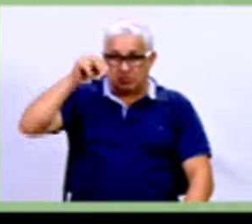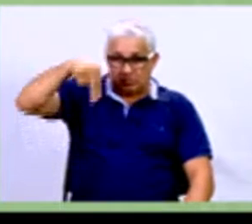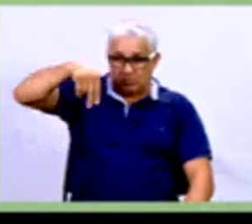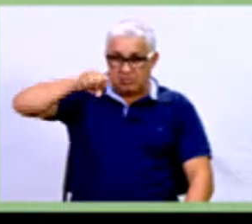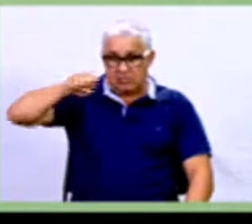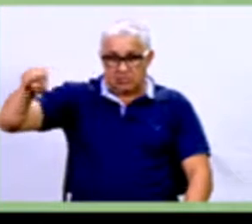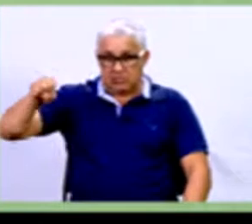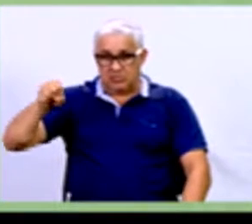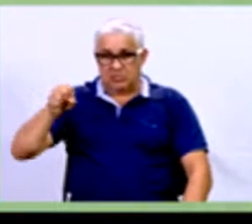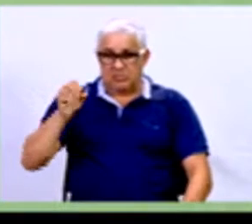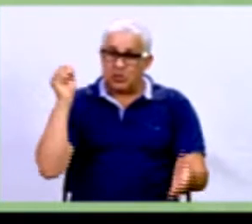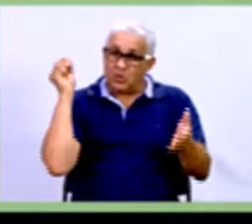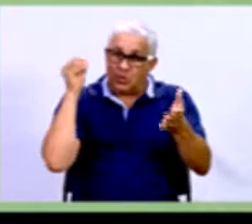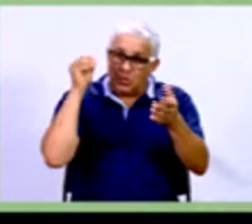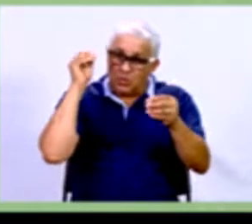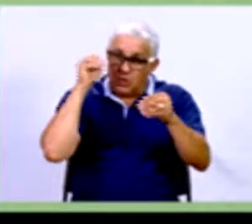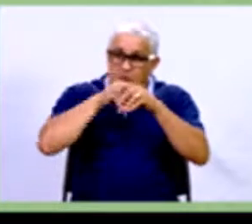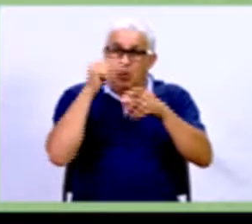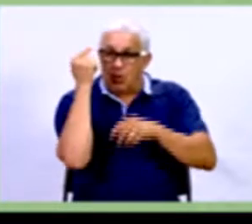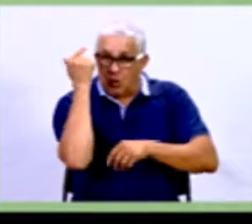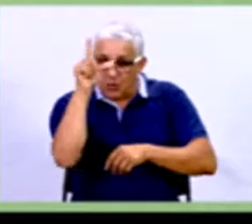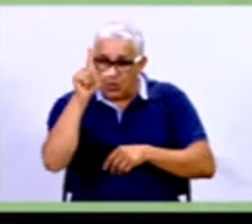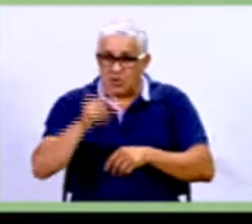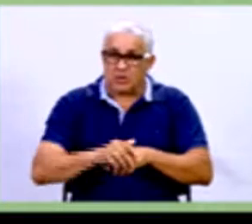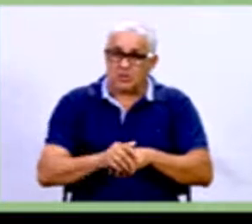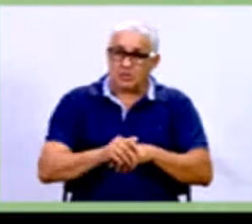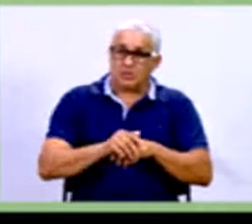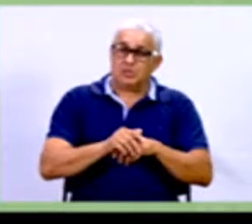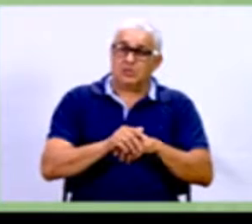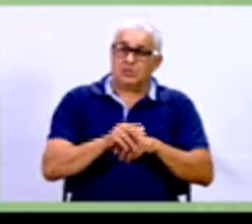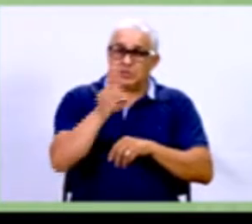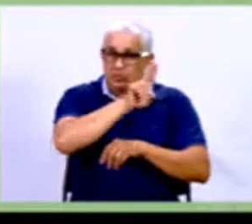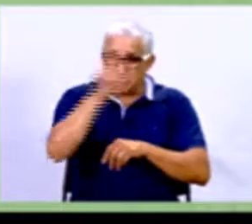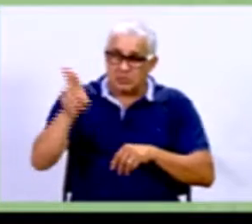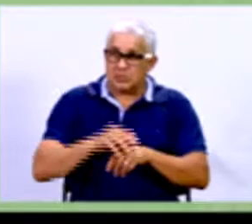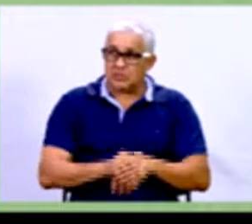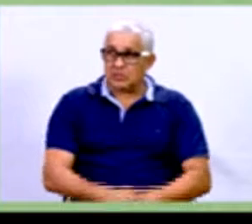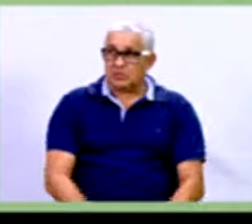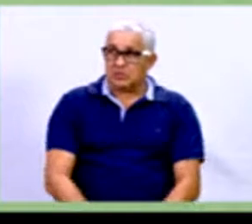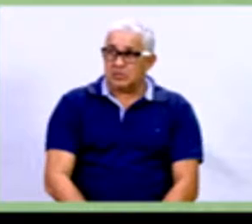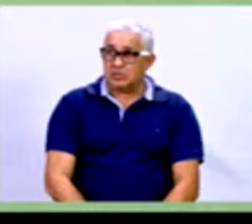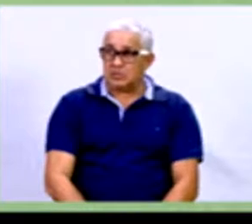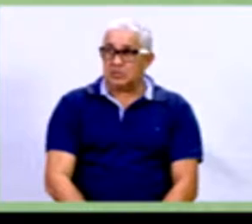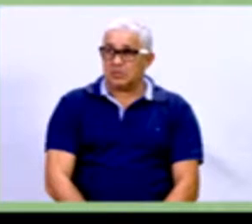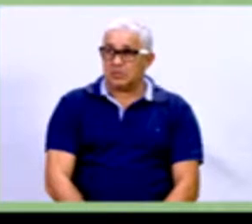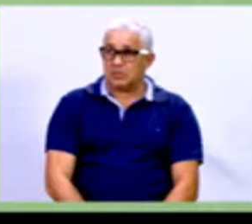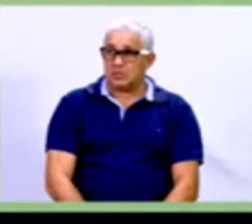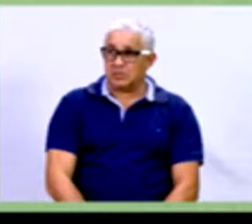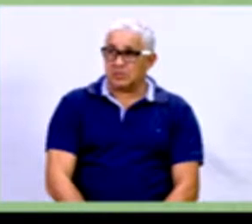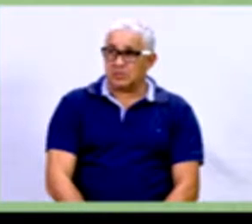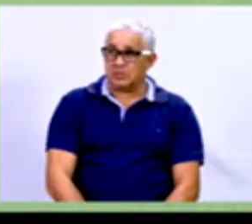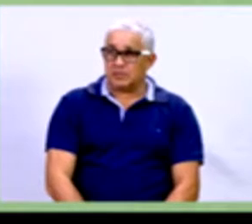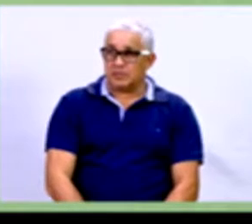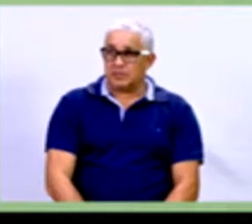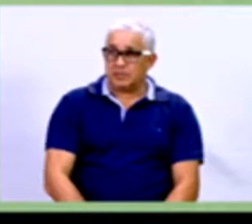termo, DORT, que são as doenças osteoarticulares relacionadas ao trabalho, que são equiparadas às LERs.